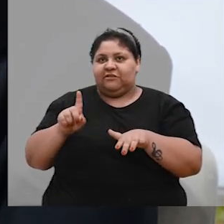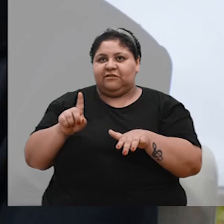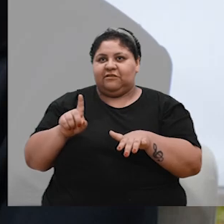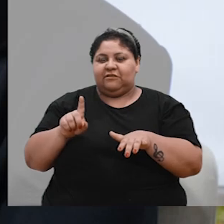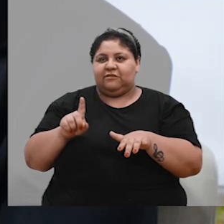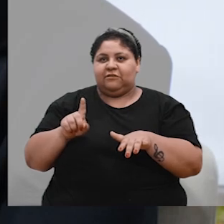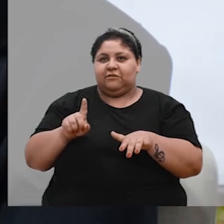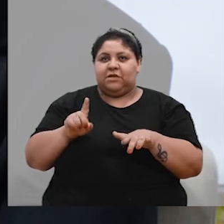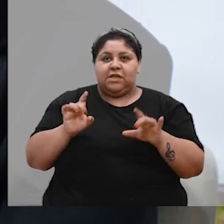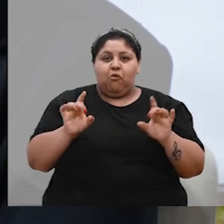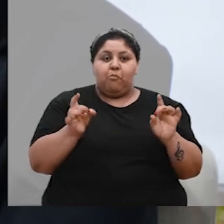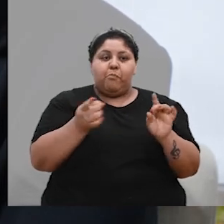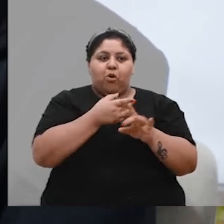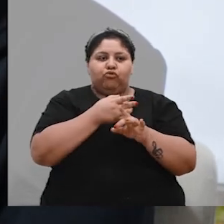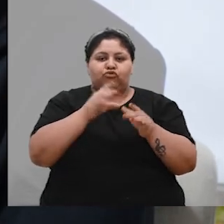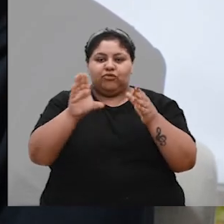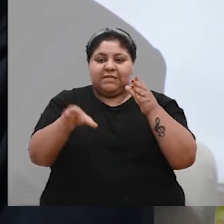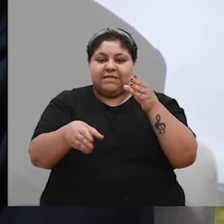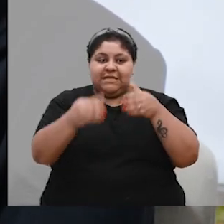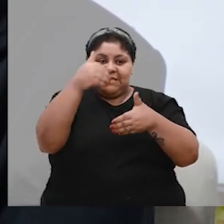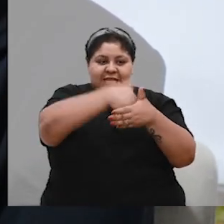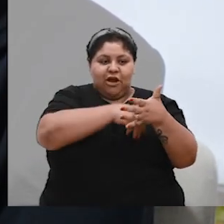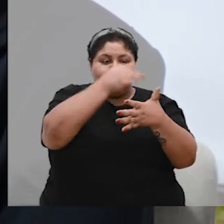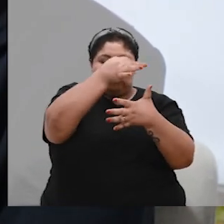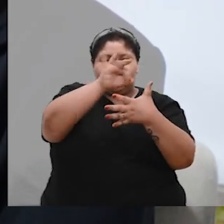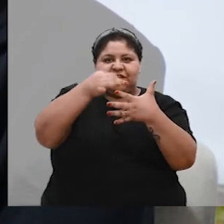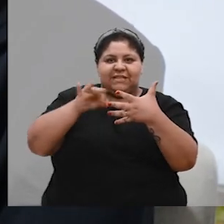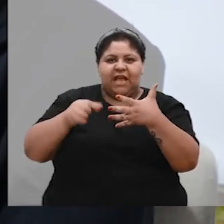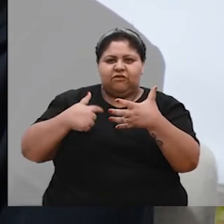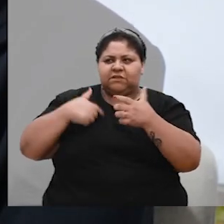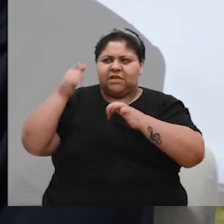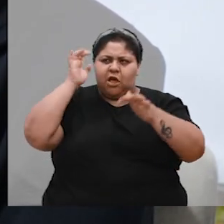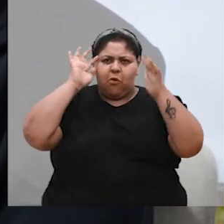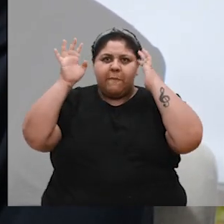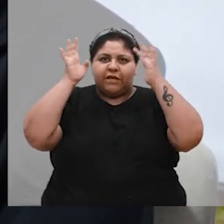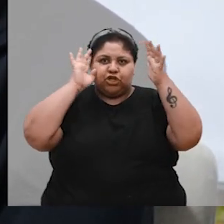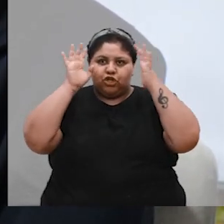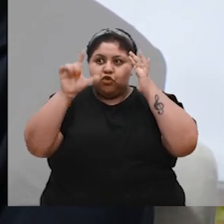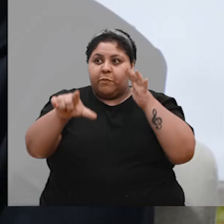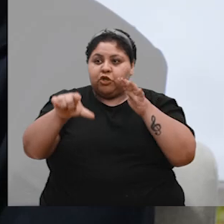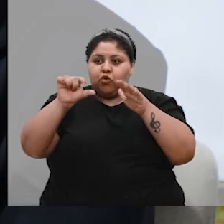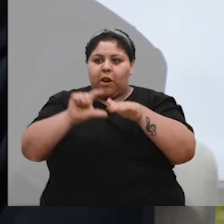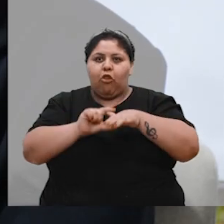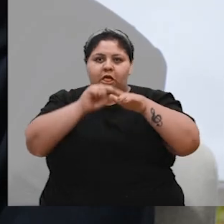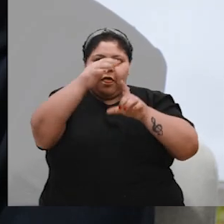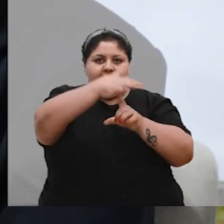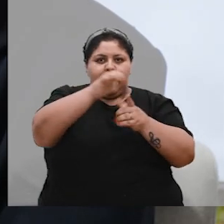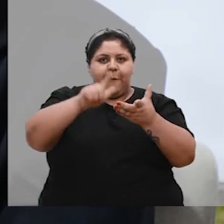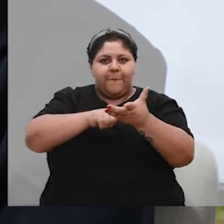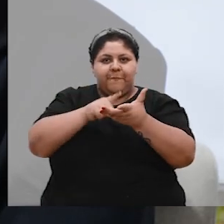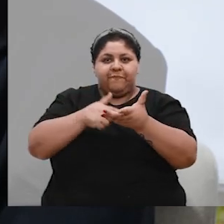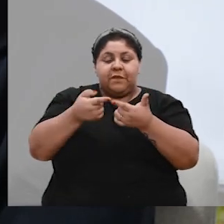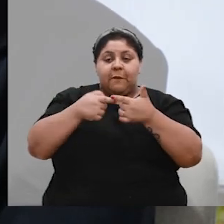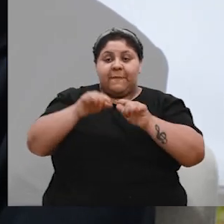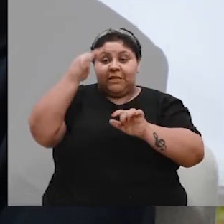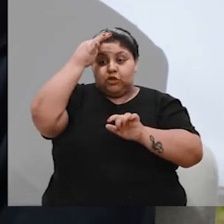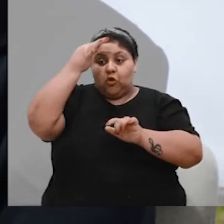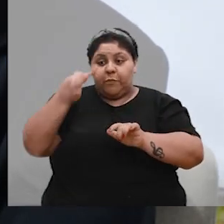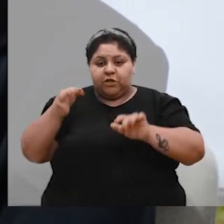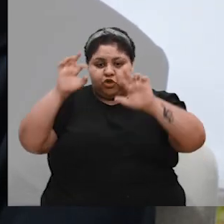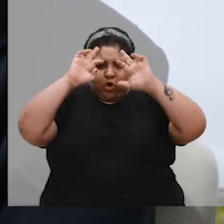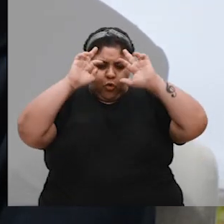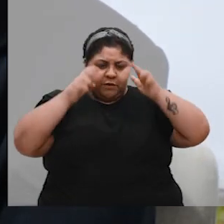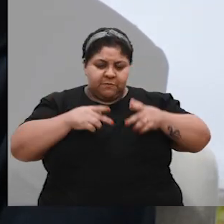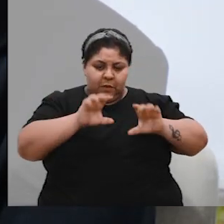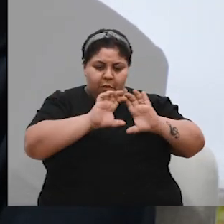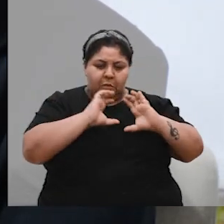não estaria dentro daquilo que eu imagino, né? Mas também entendia o reconhecimento de uma